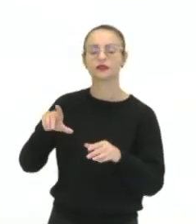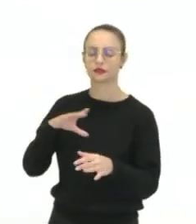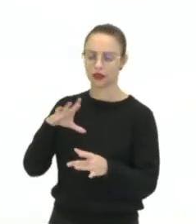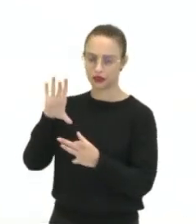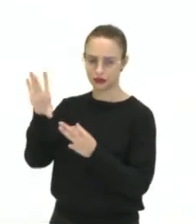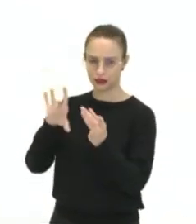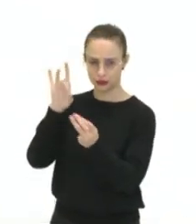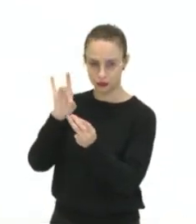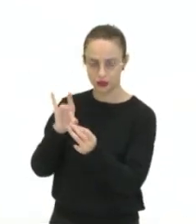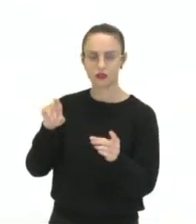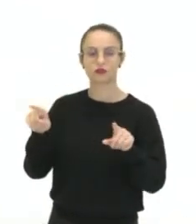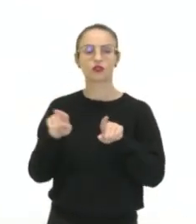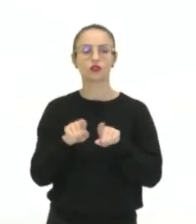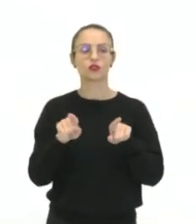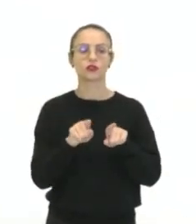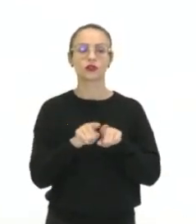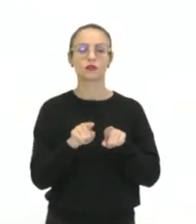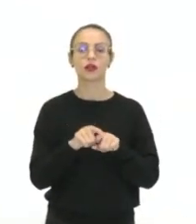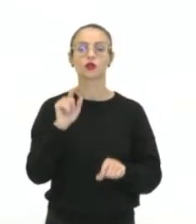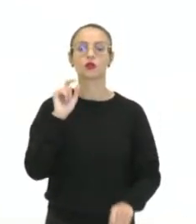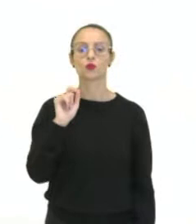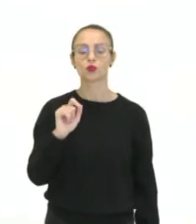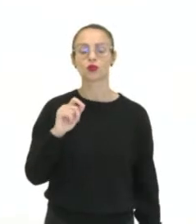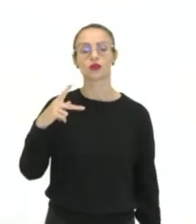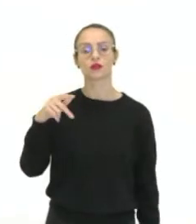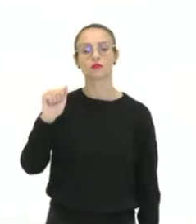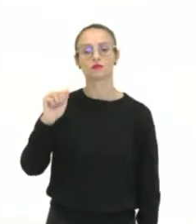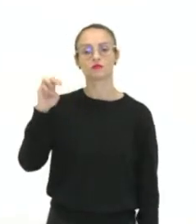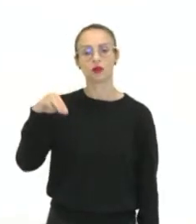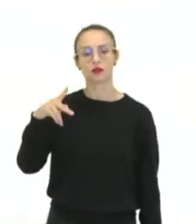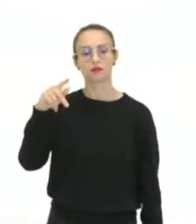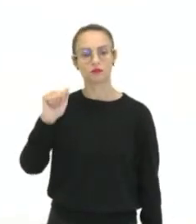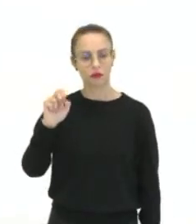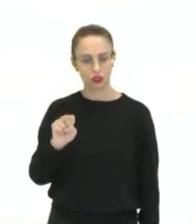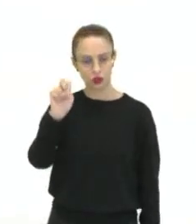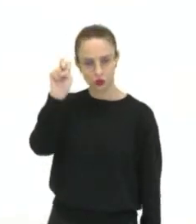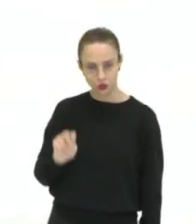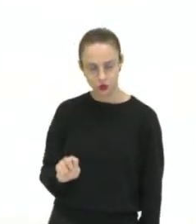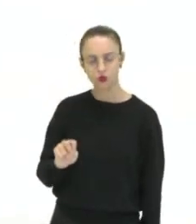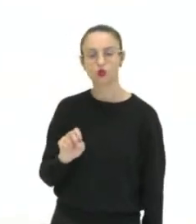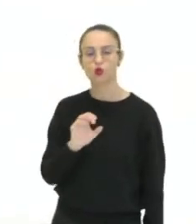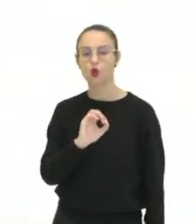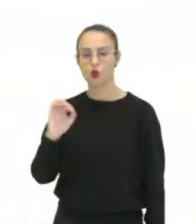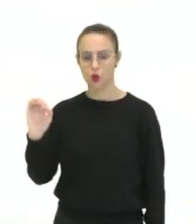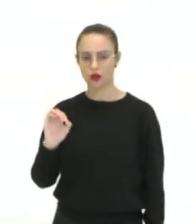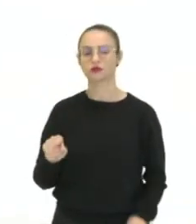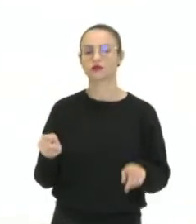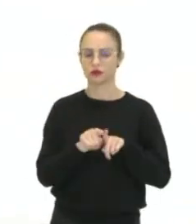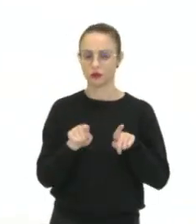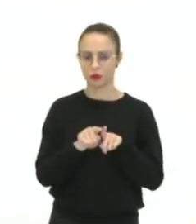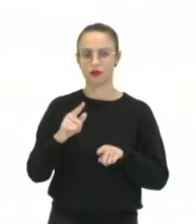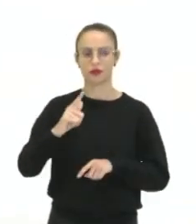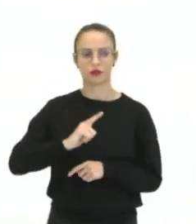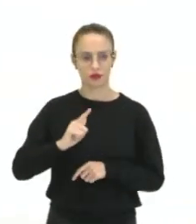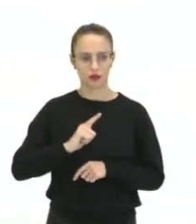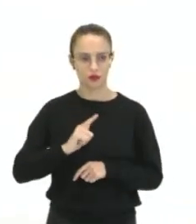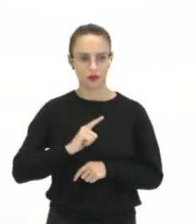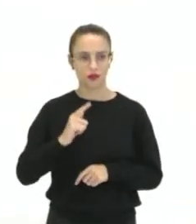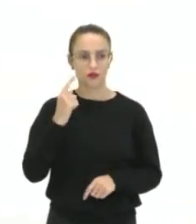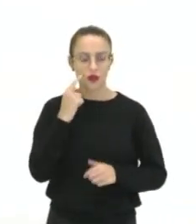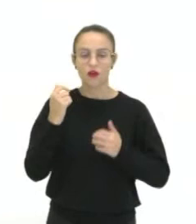específica, e os pampas ou campos aqui, mais no extremo sul e oeste da região sul. Quando a gente